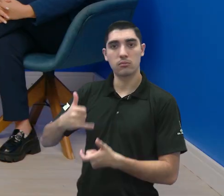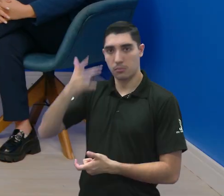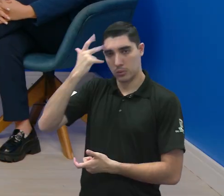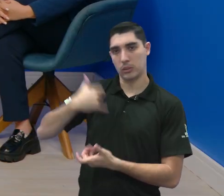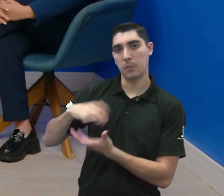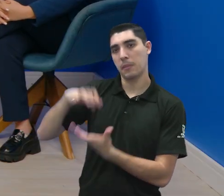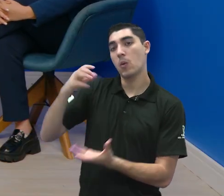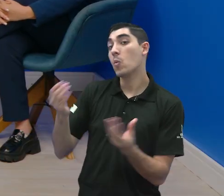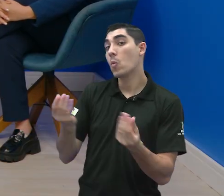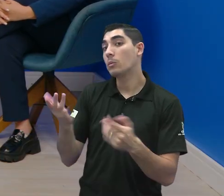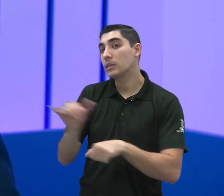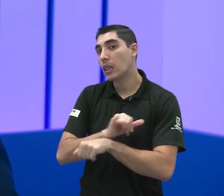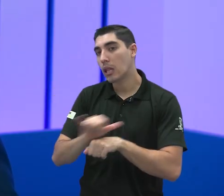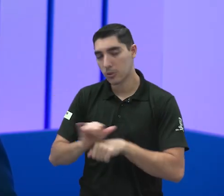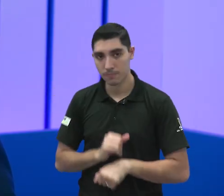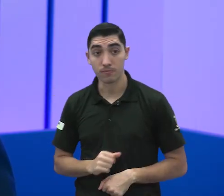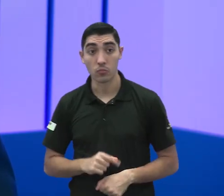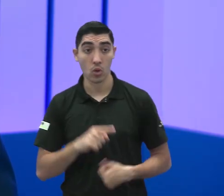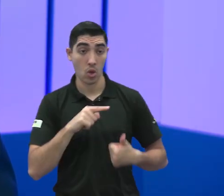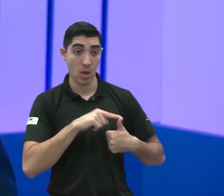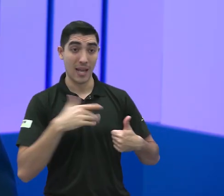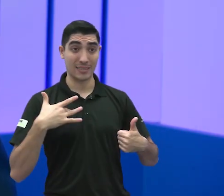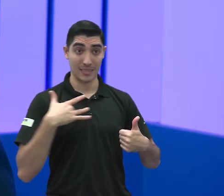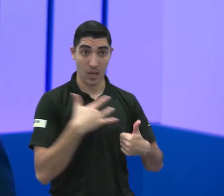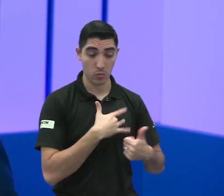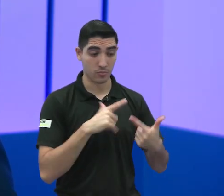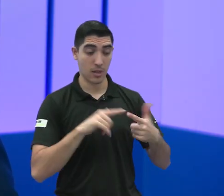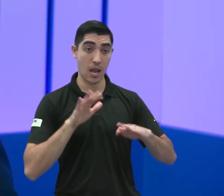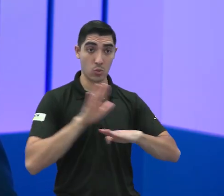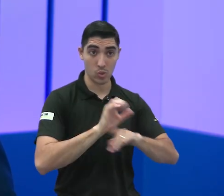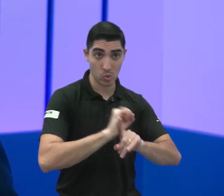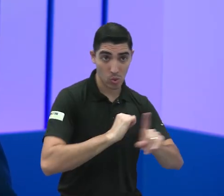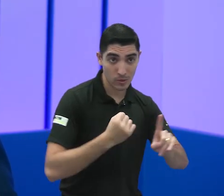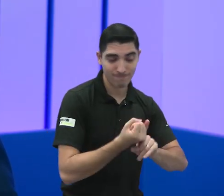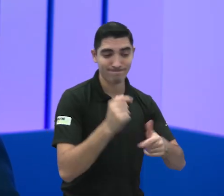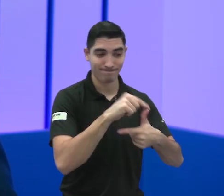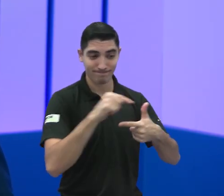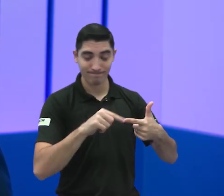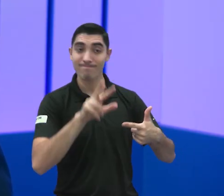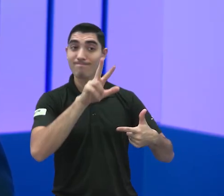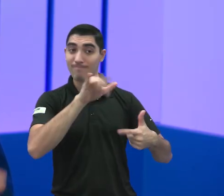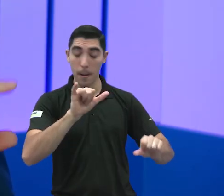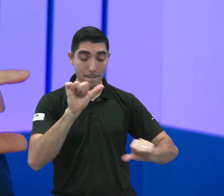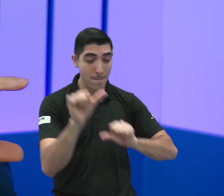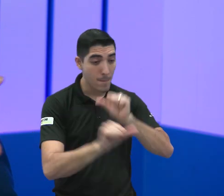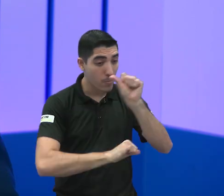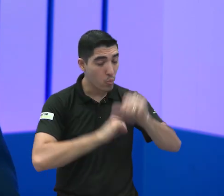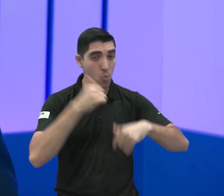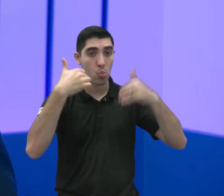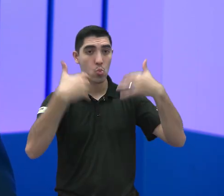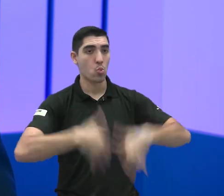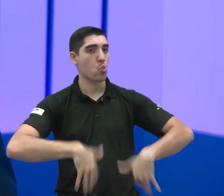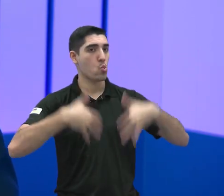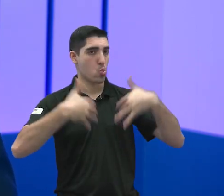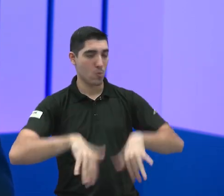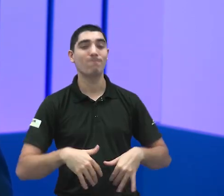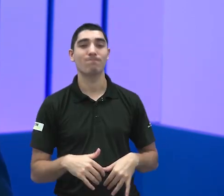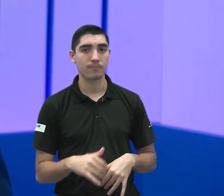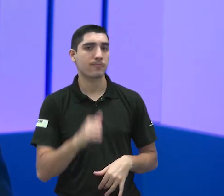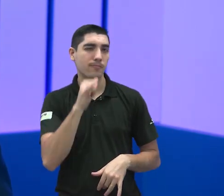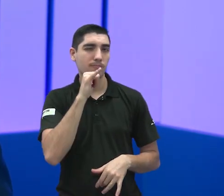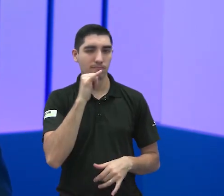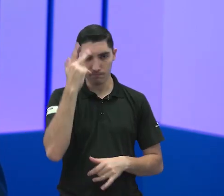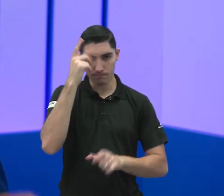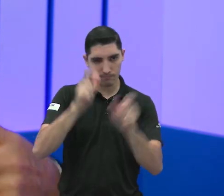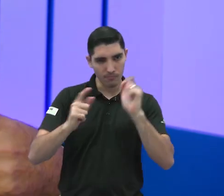saúde. Tem razão, olha, a saúde e a assistência social serão grandemente impactados. Se você aumentar o número mesmo de pessoas